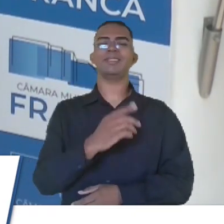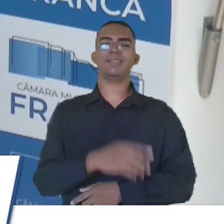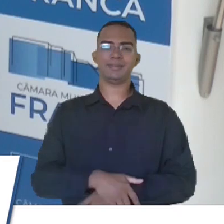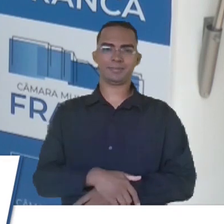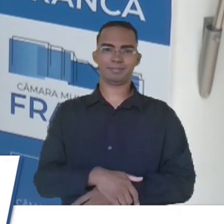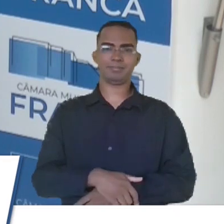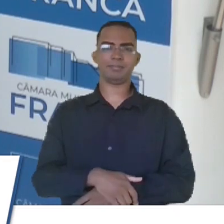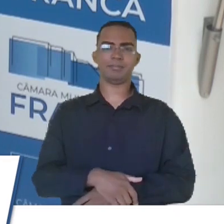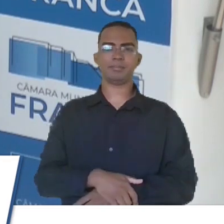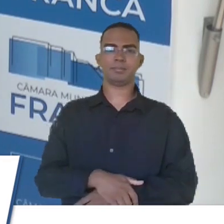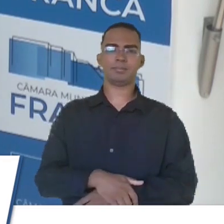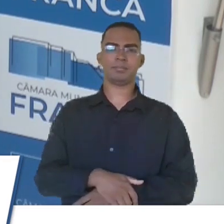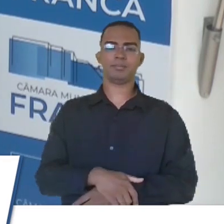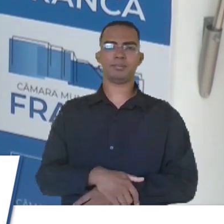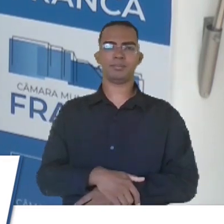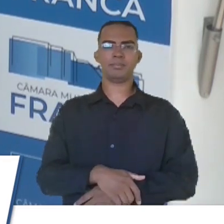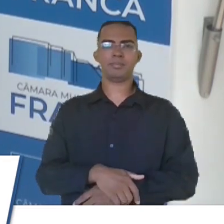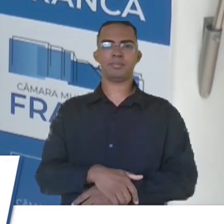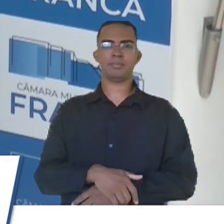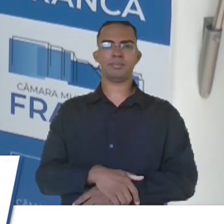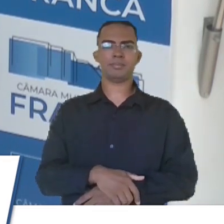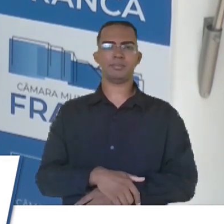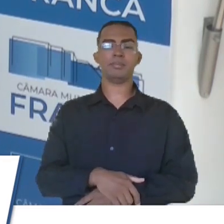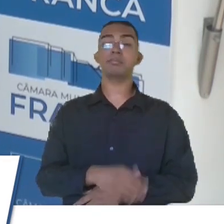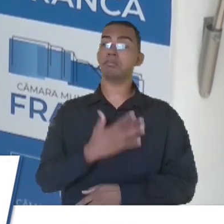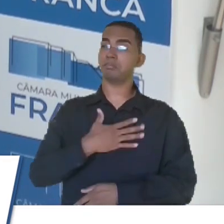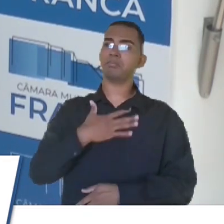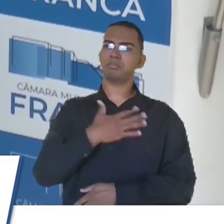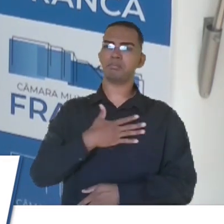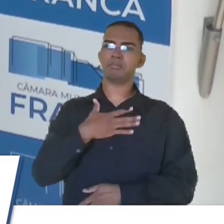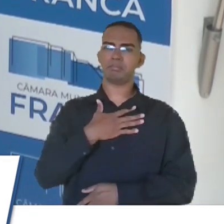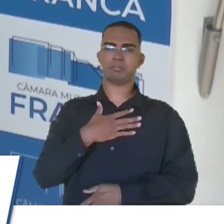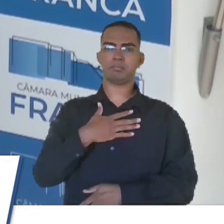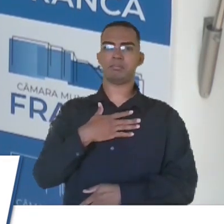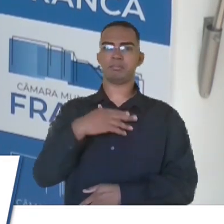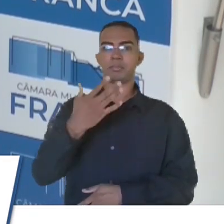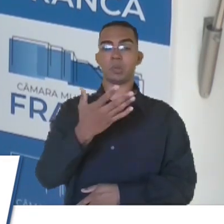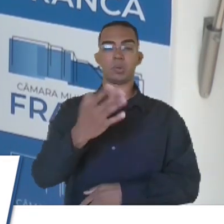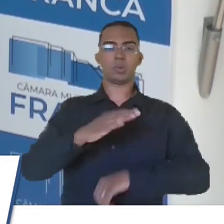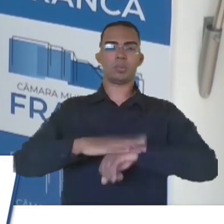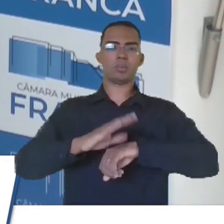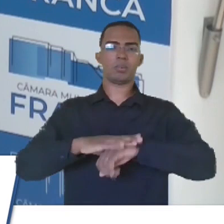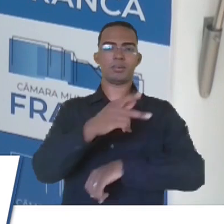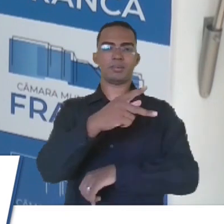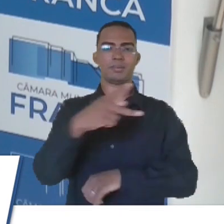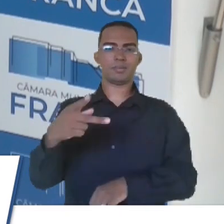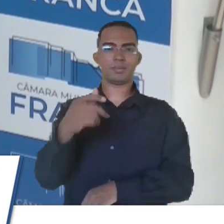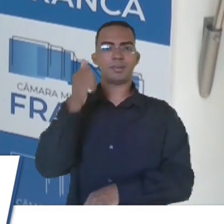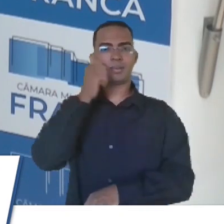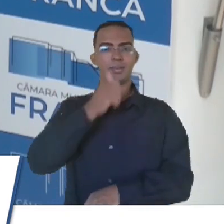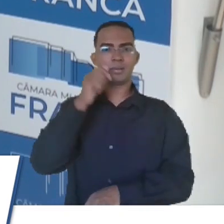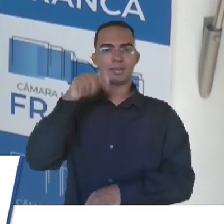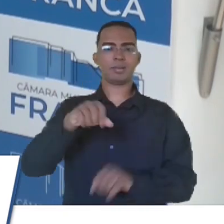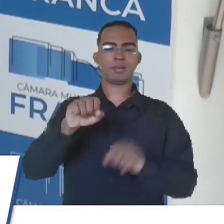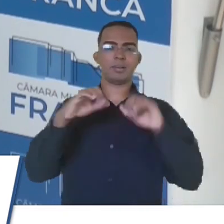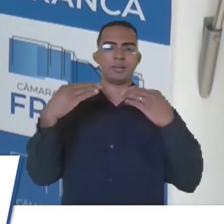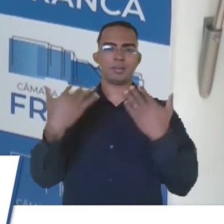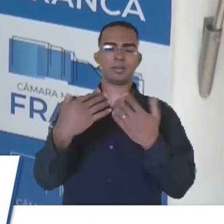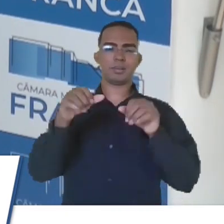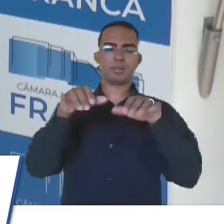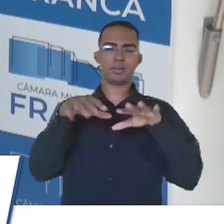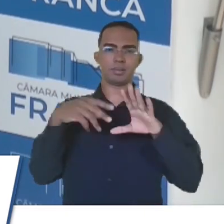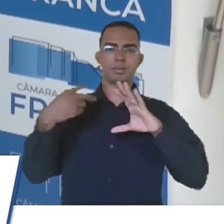Lindsay. É uma honra ser presidido por uma mulher aqui nessa sessão plenária da Câmara